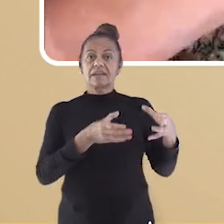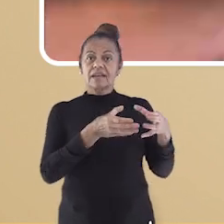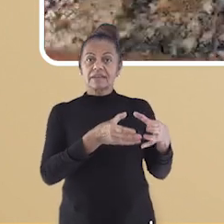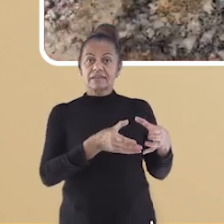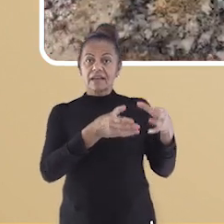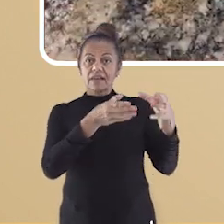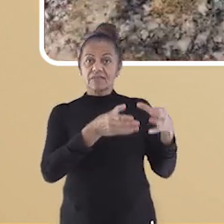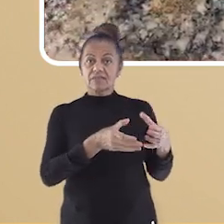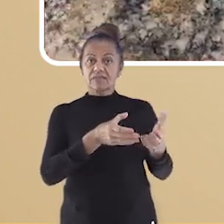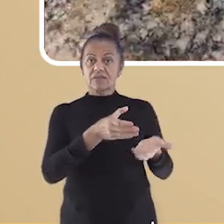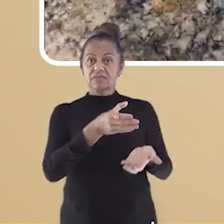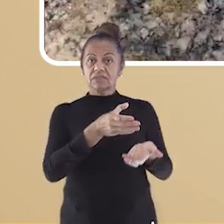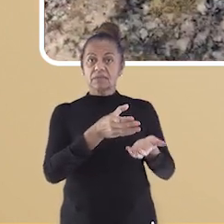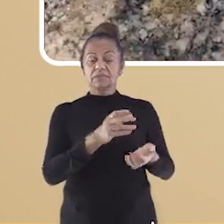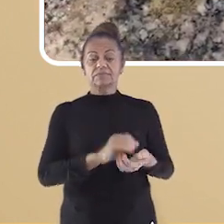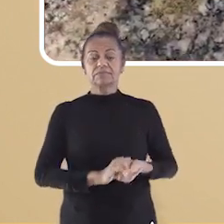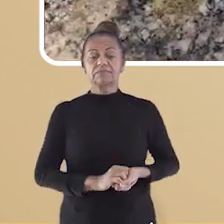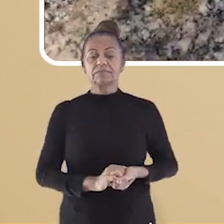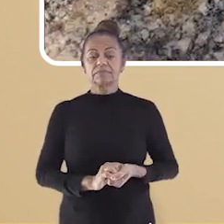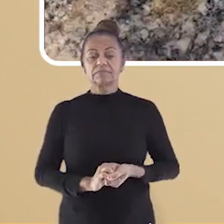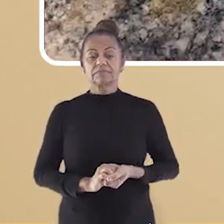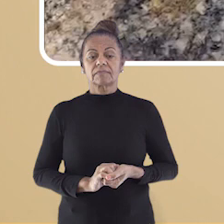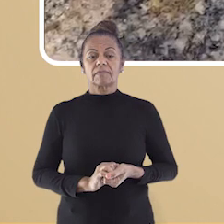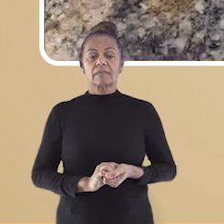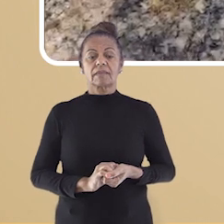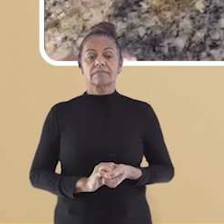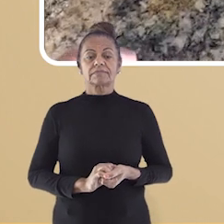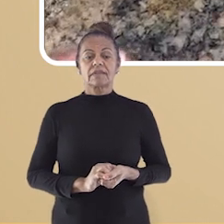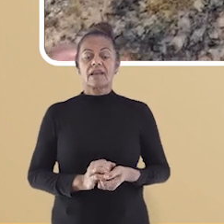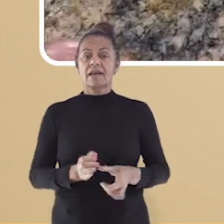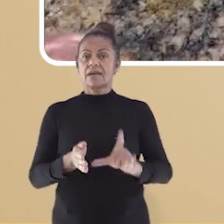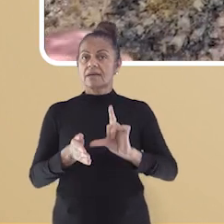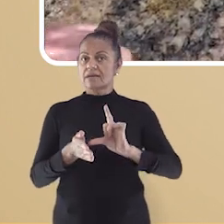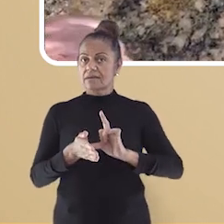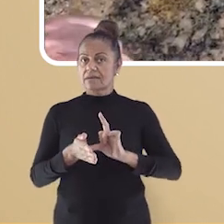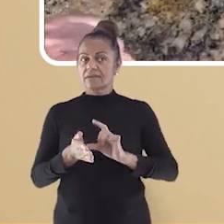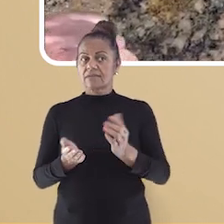vasilha. Essa vasilha, ela...